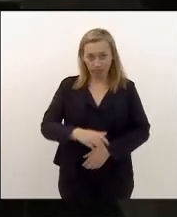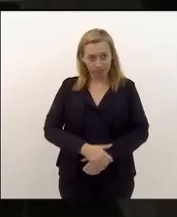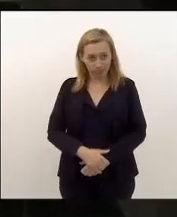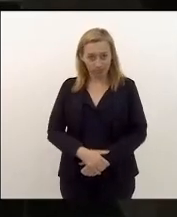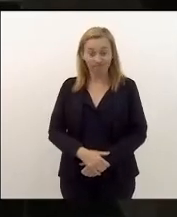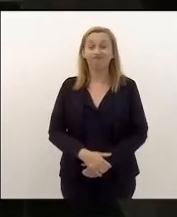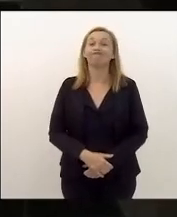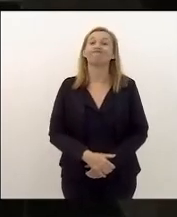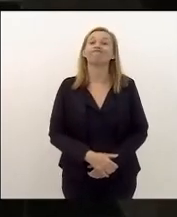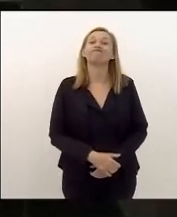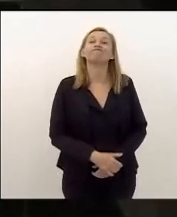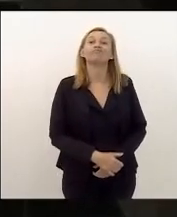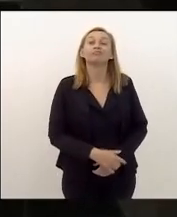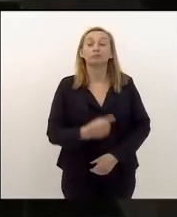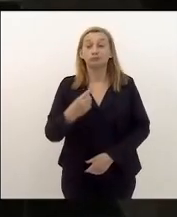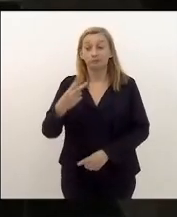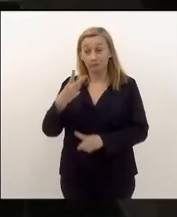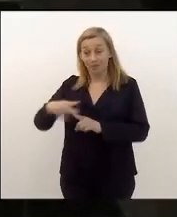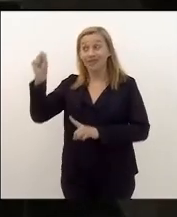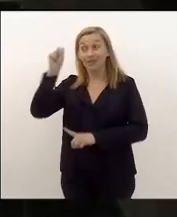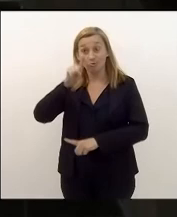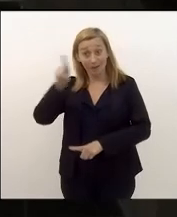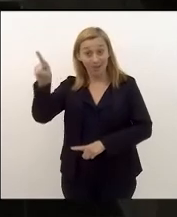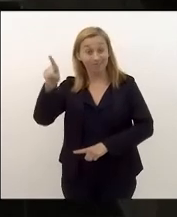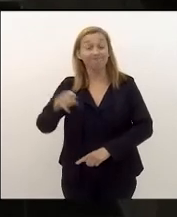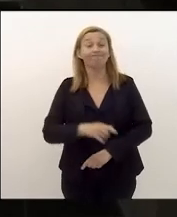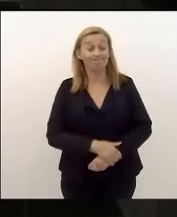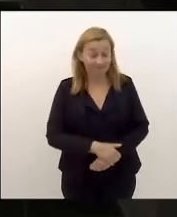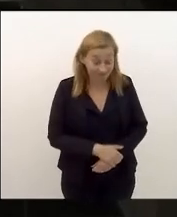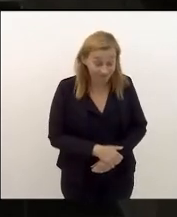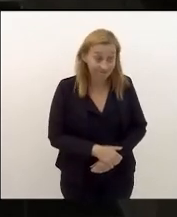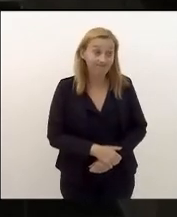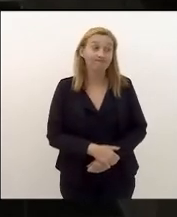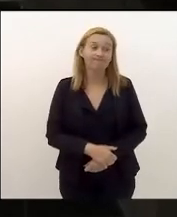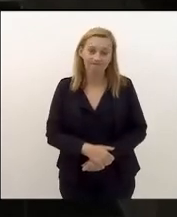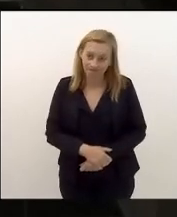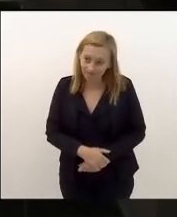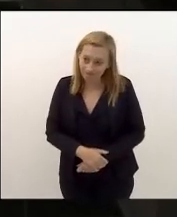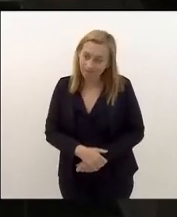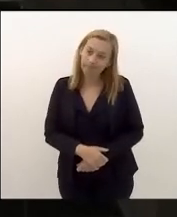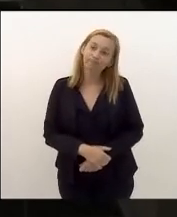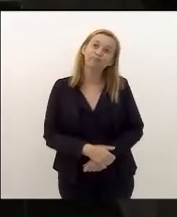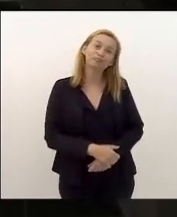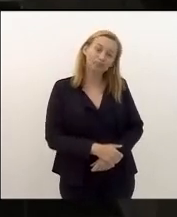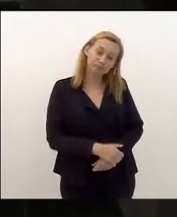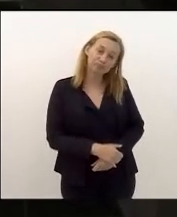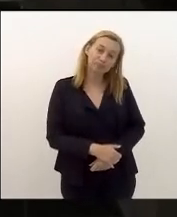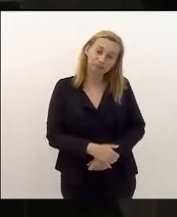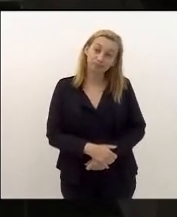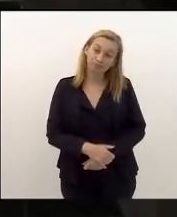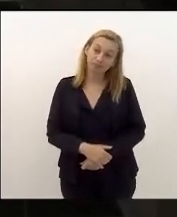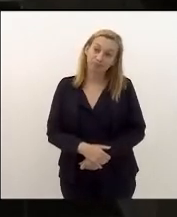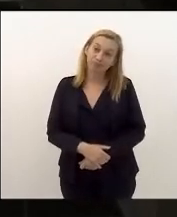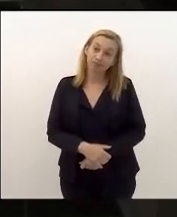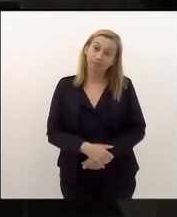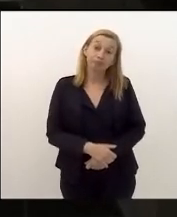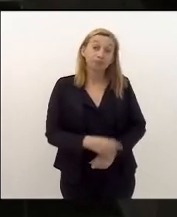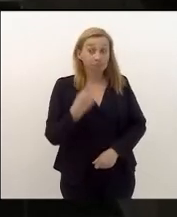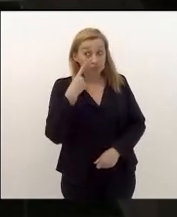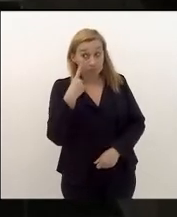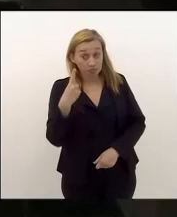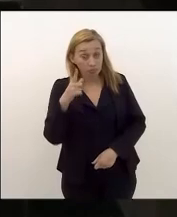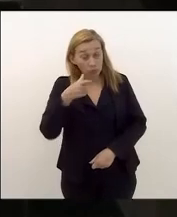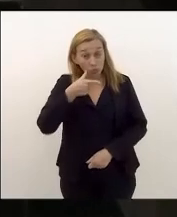o fascismo foi vencedor. O fascismo foi vencedor. Eu vi